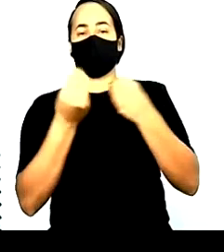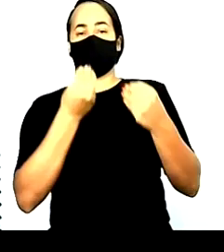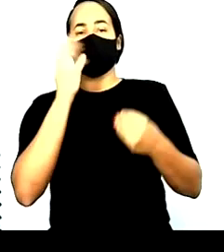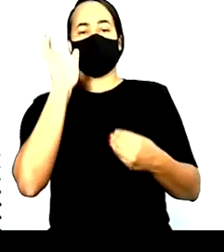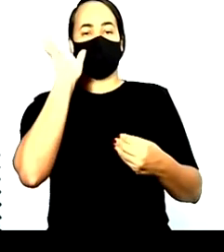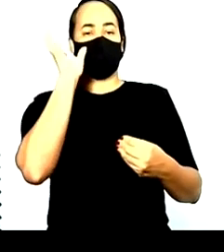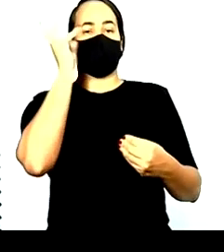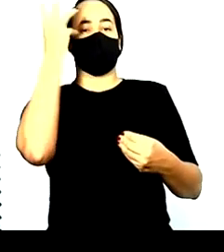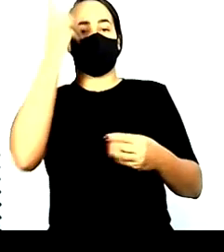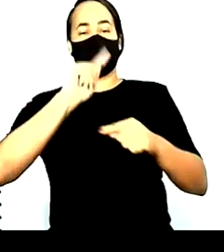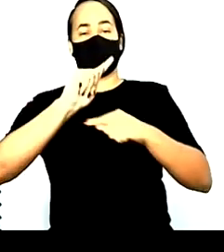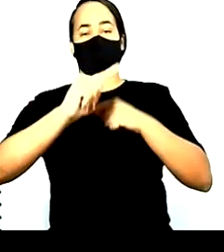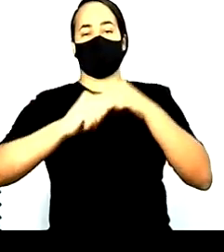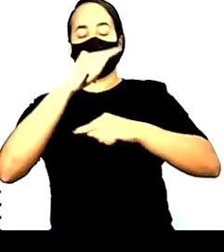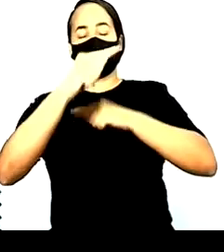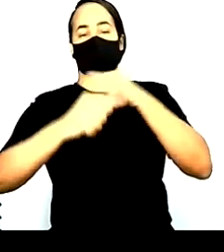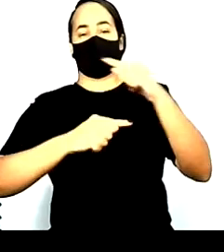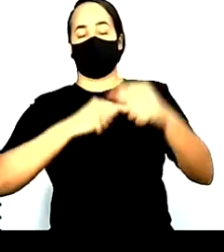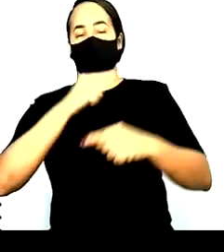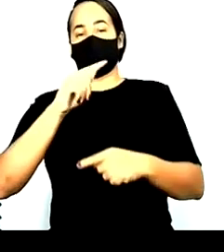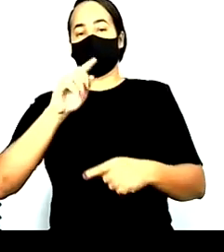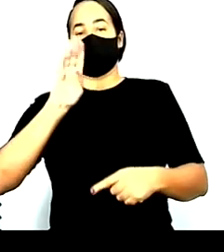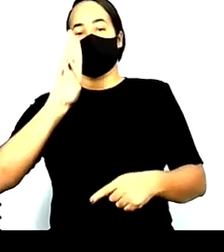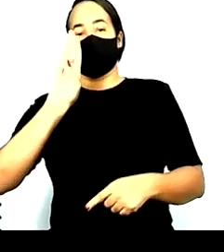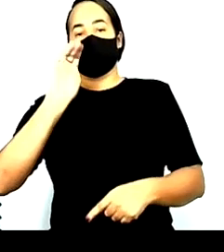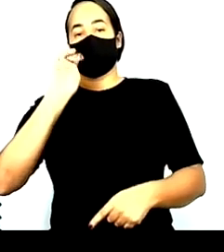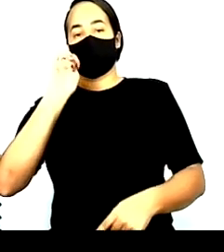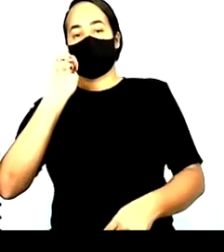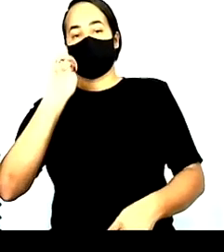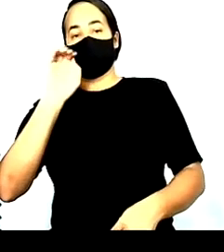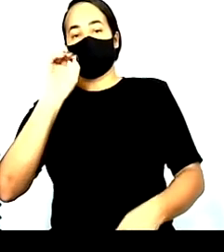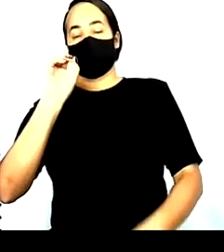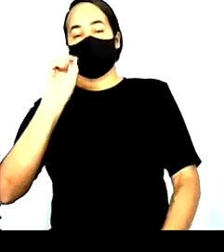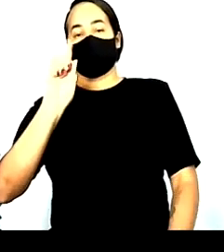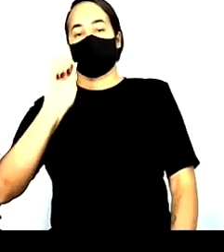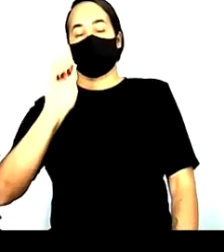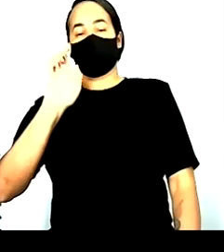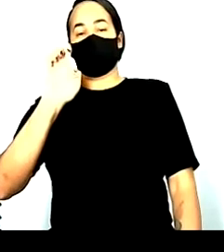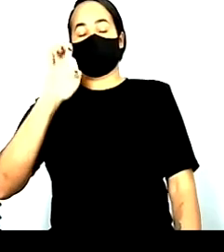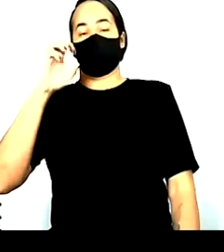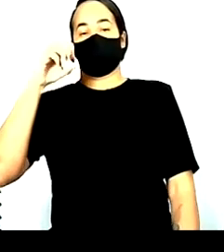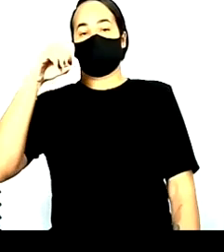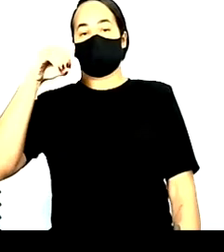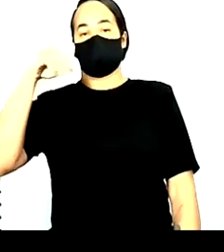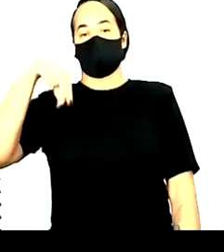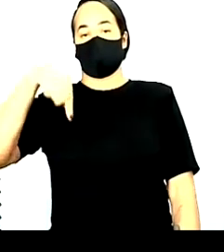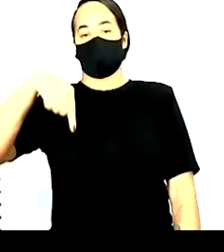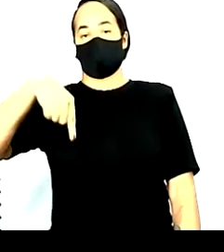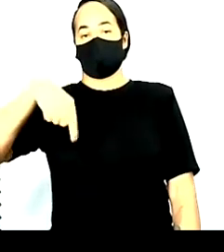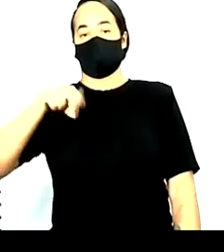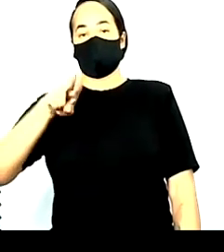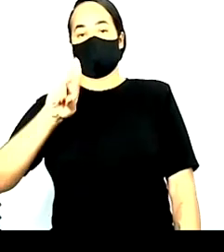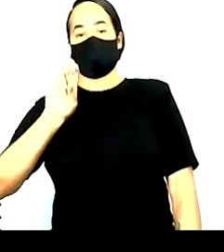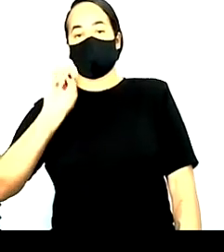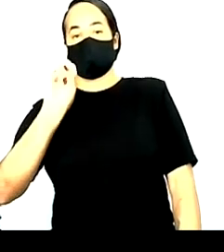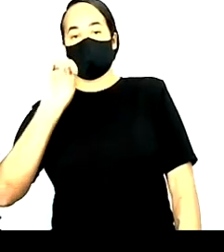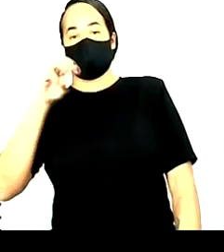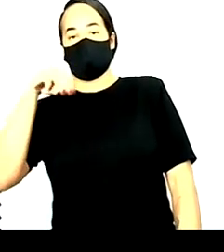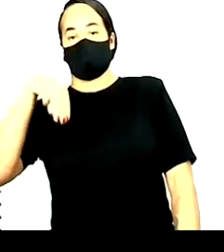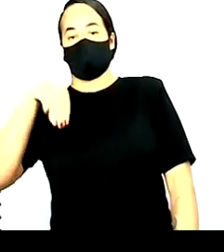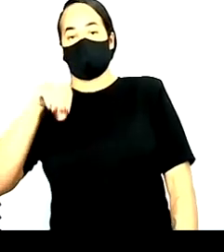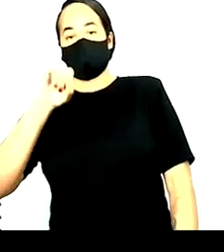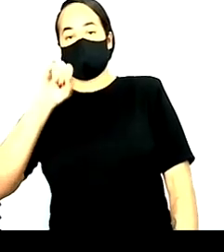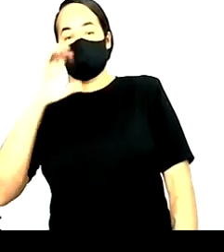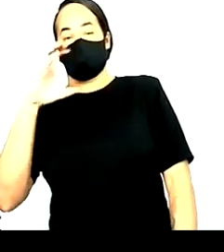ciclos biogeoquímicos? Os elementos químicos eles vão ser retirados do ambiente, utilizados pelos organismos